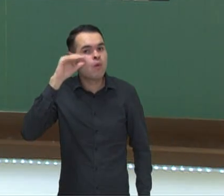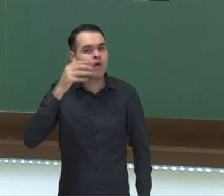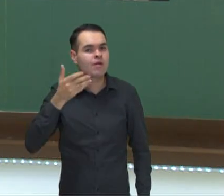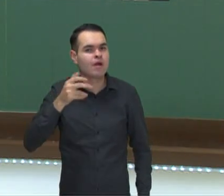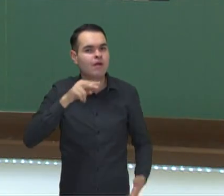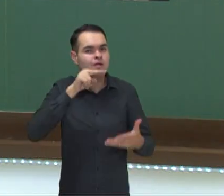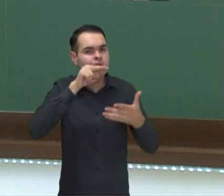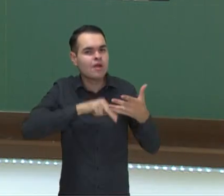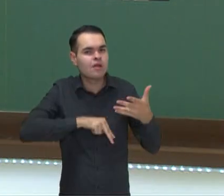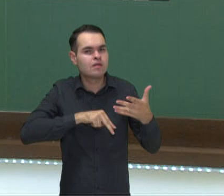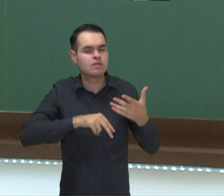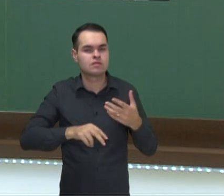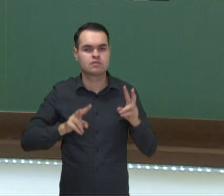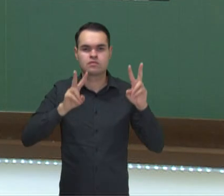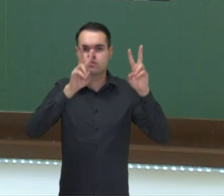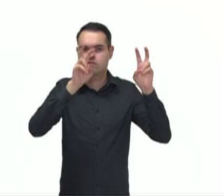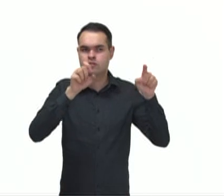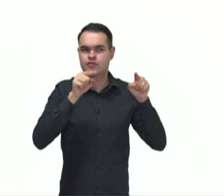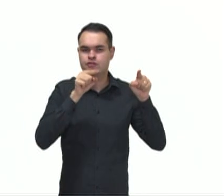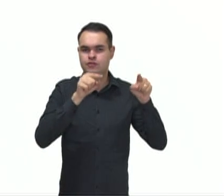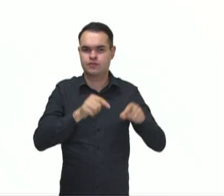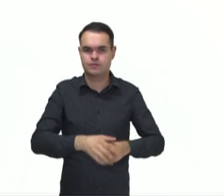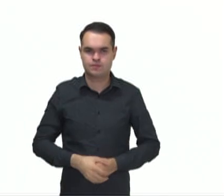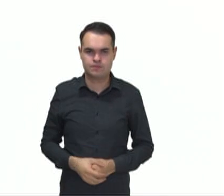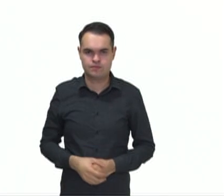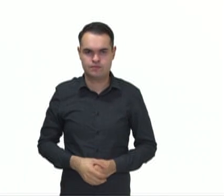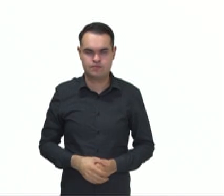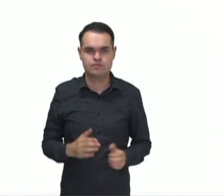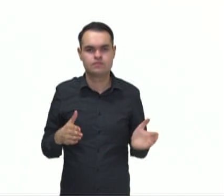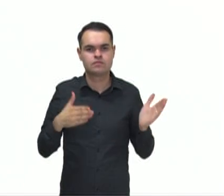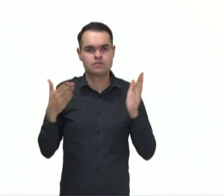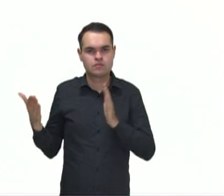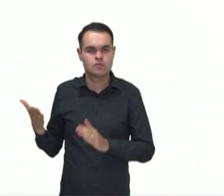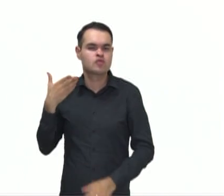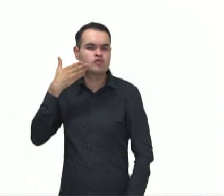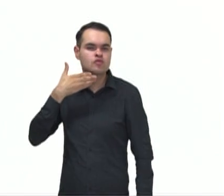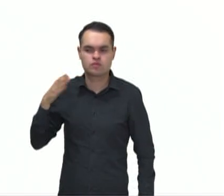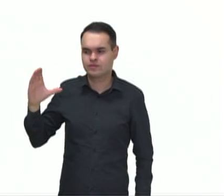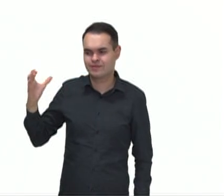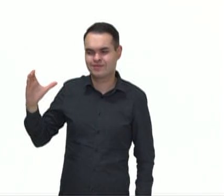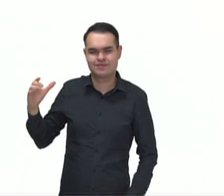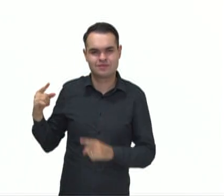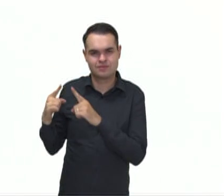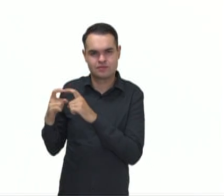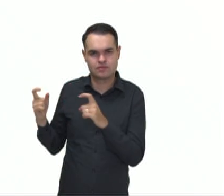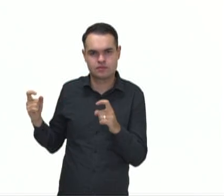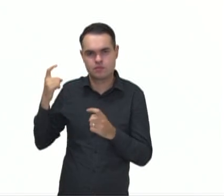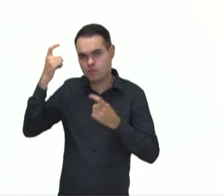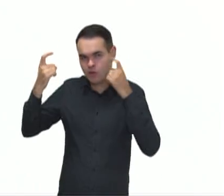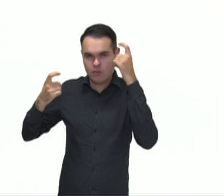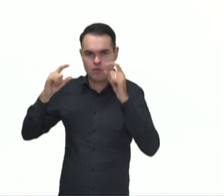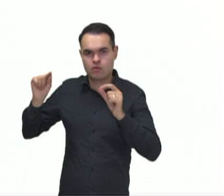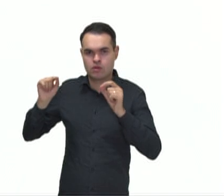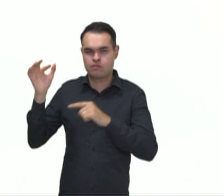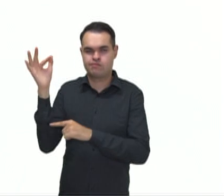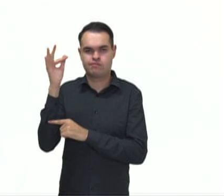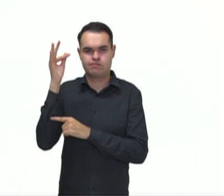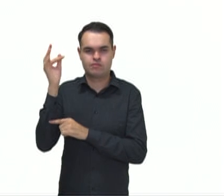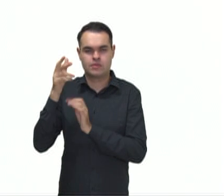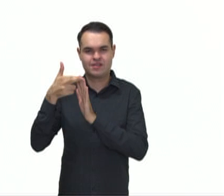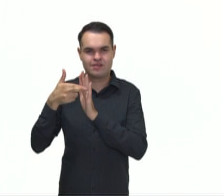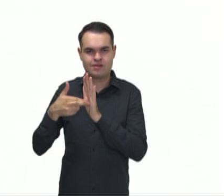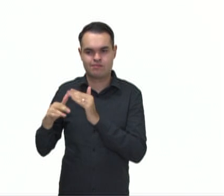aquele assunto. Já no discurso científico, quais são as marcas? Nós temos a preocupação com a norma culta da